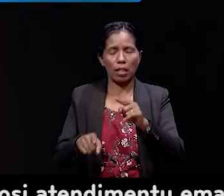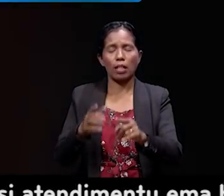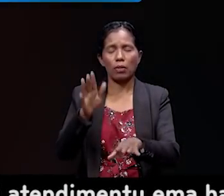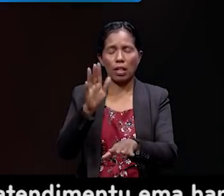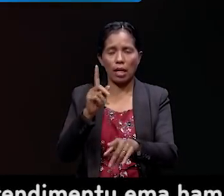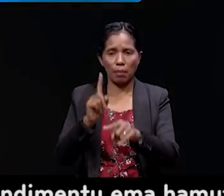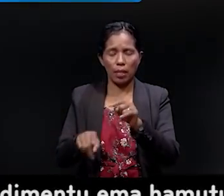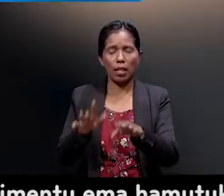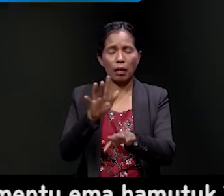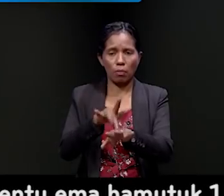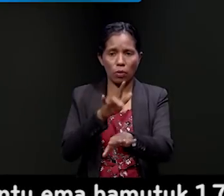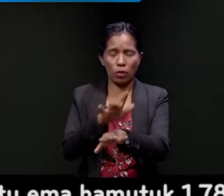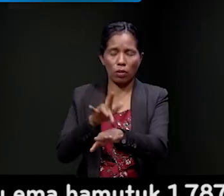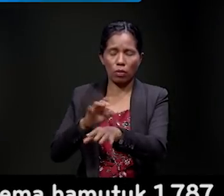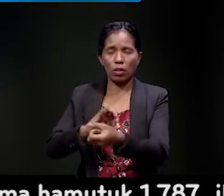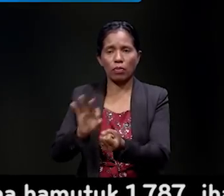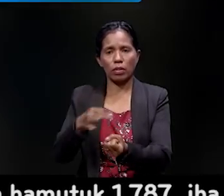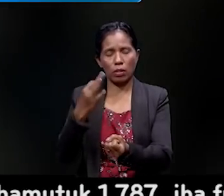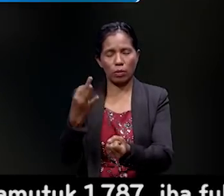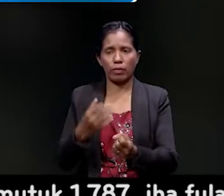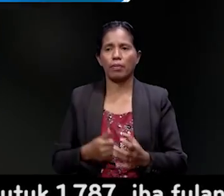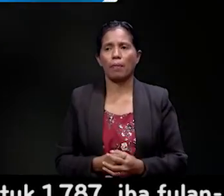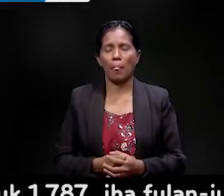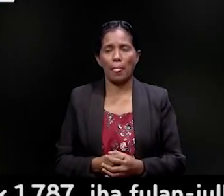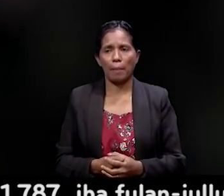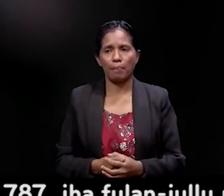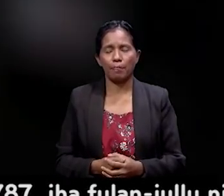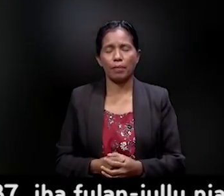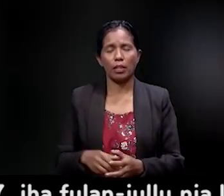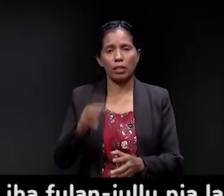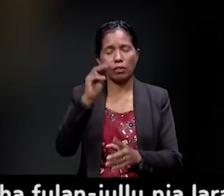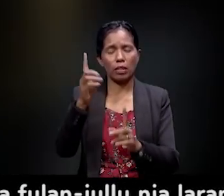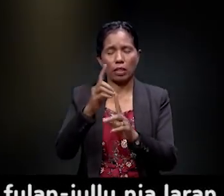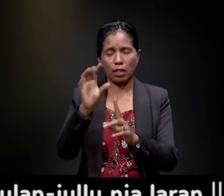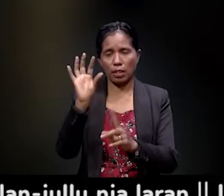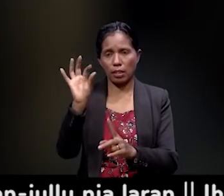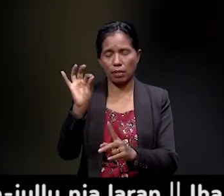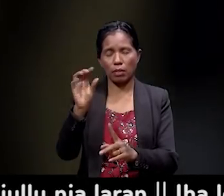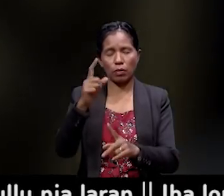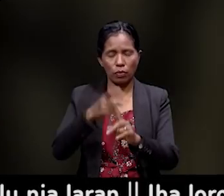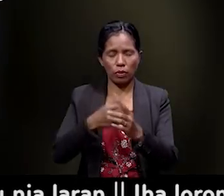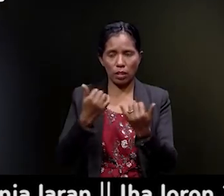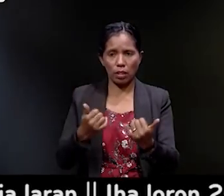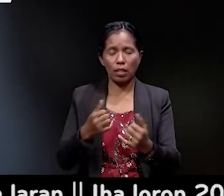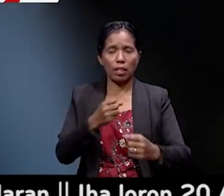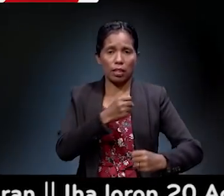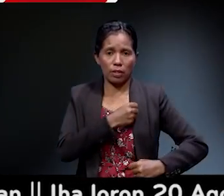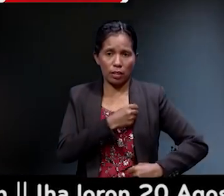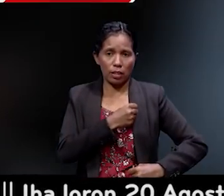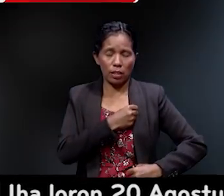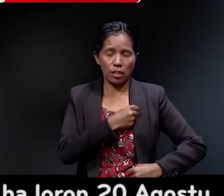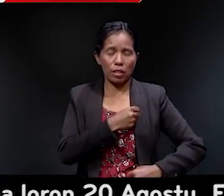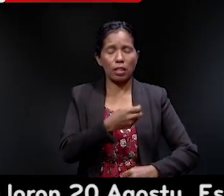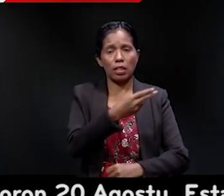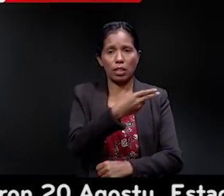fon, tama Timor-Leste. Antes ne, e a segunda lorencia fulang ne, Polres Belu Atambua captura Timuruan atus ida resin,